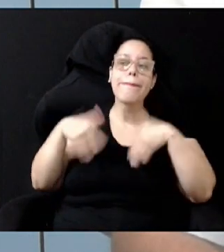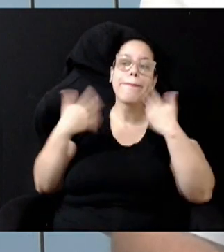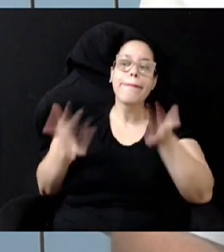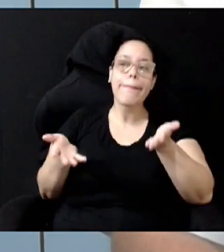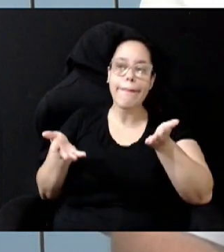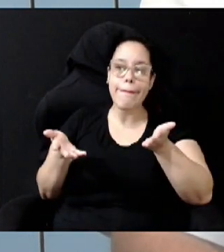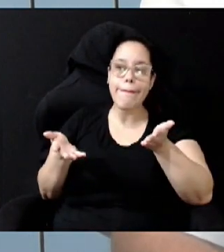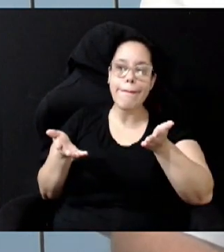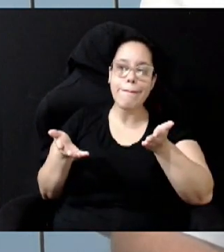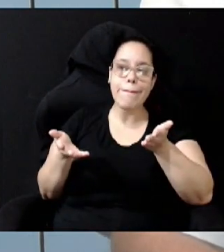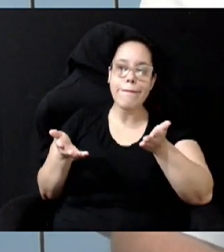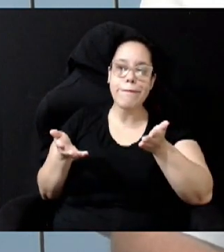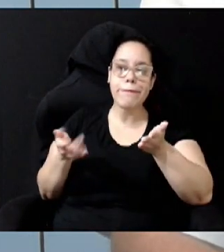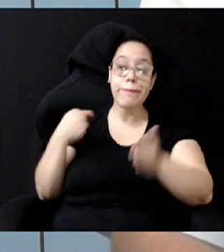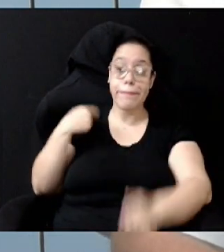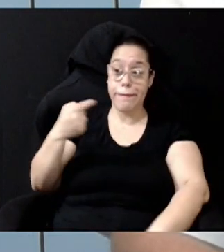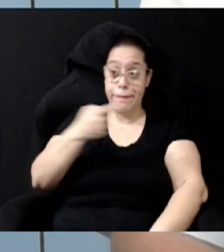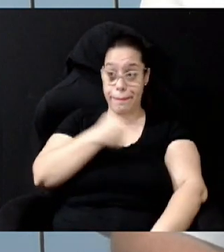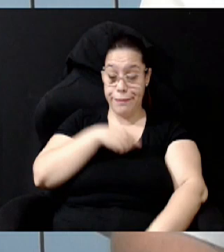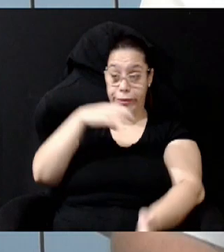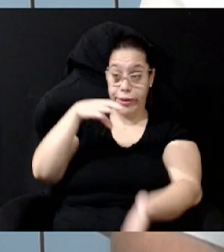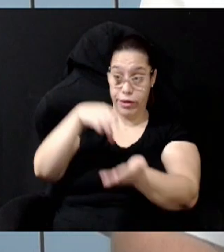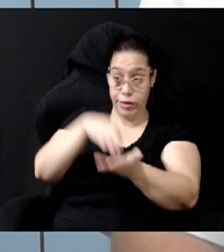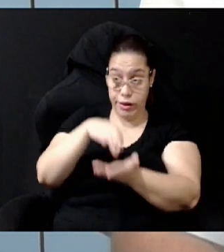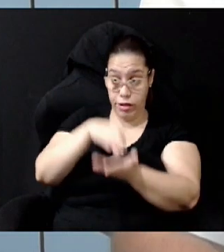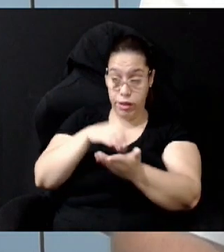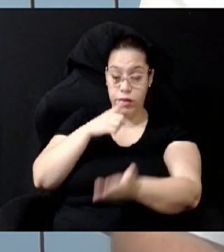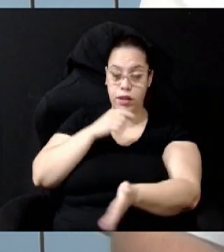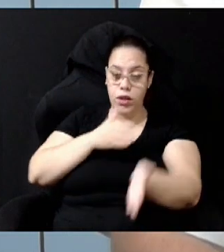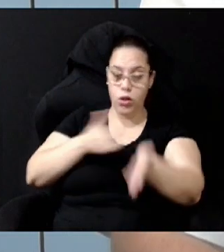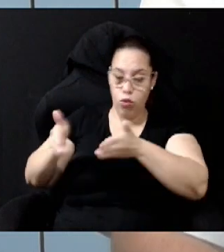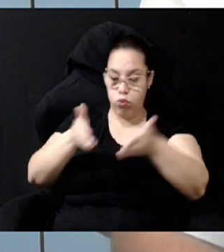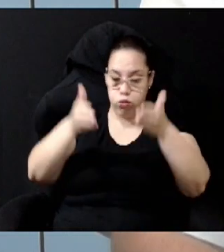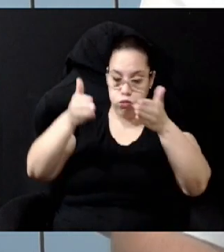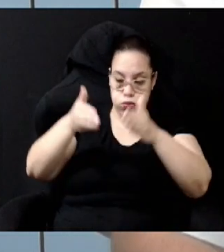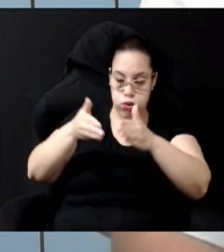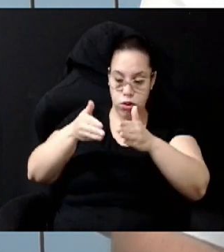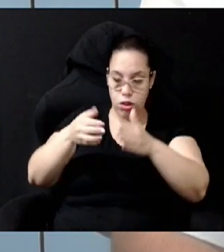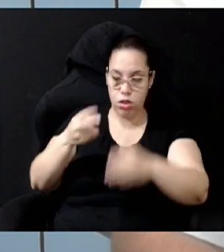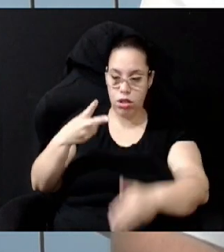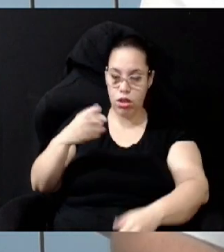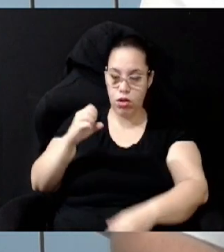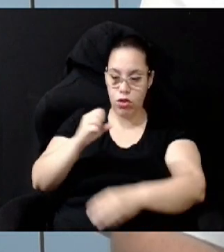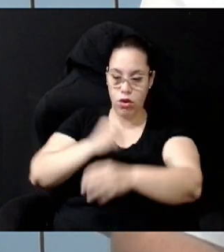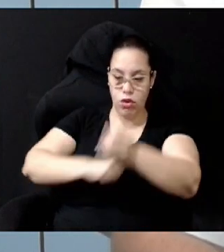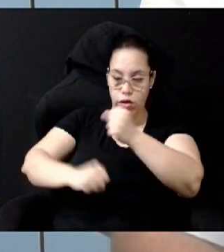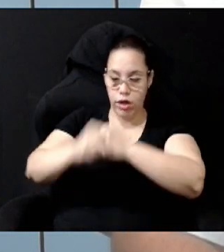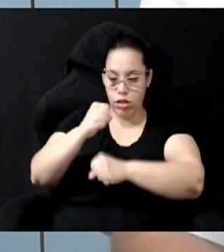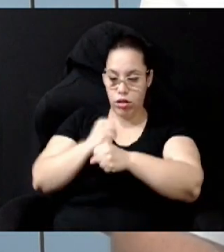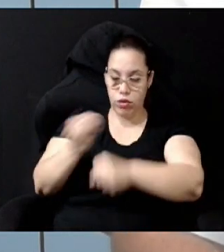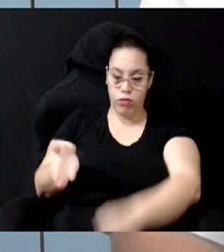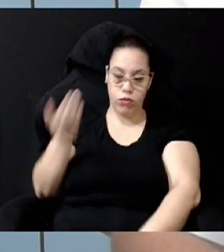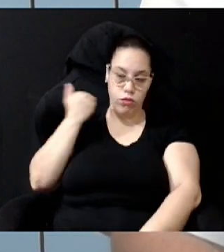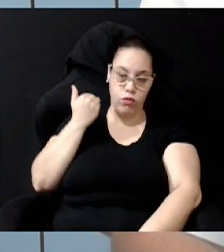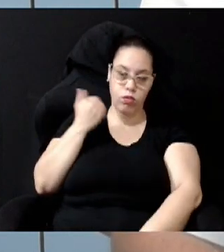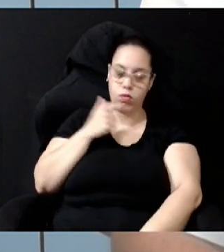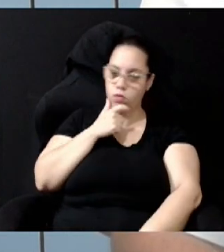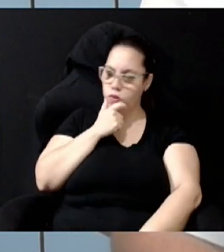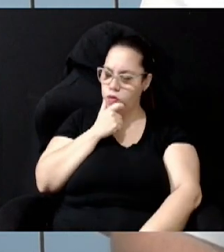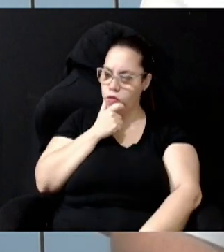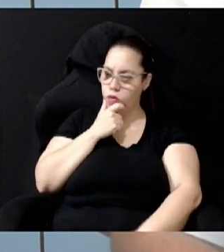a nossa central de abastecimento, há 20 anos atrás, a distância